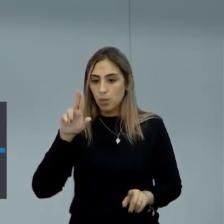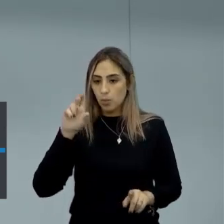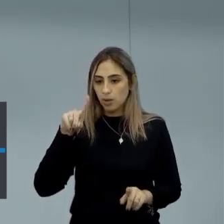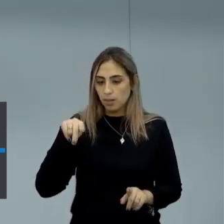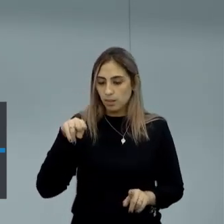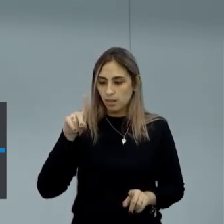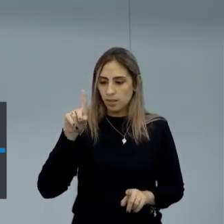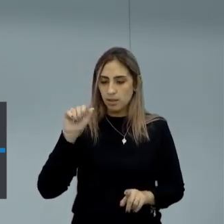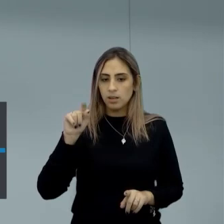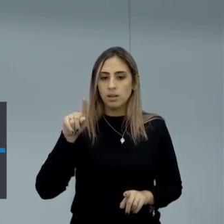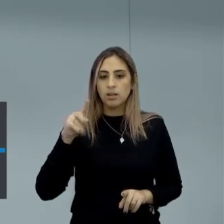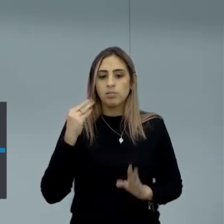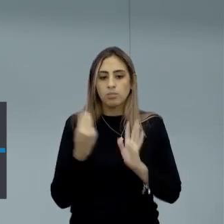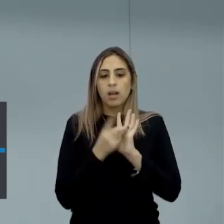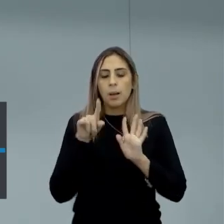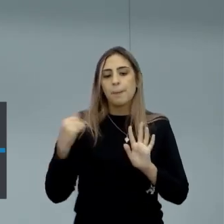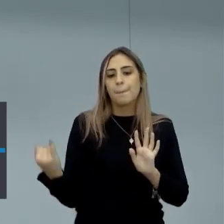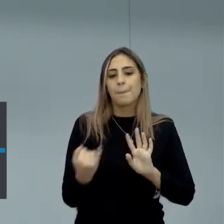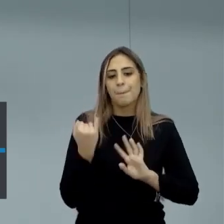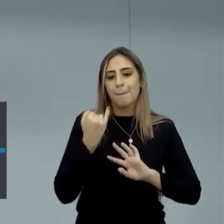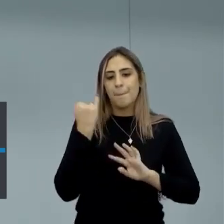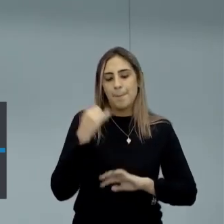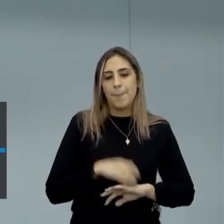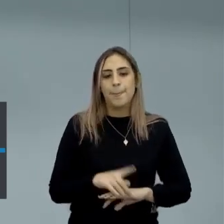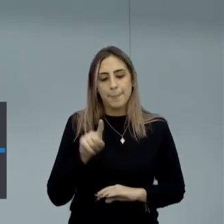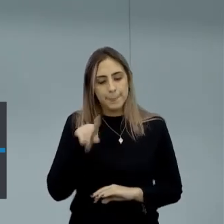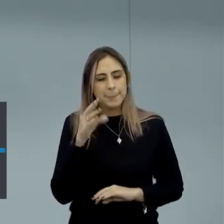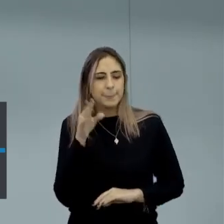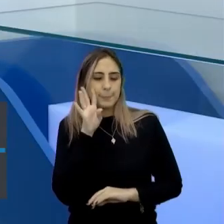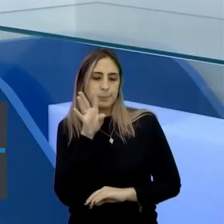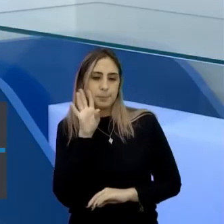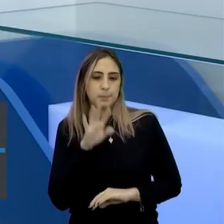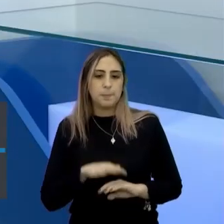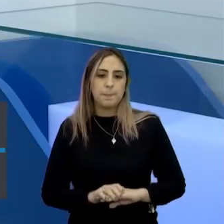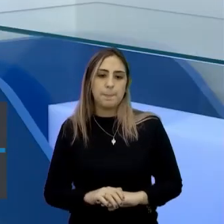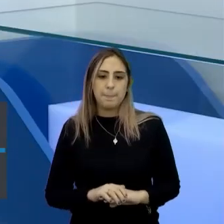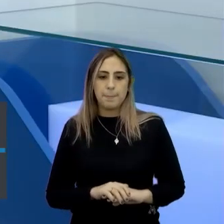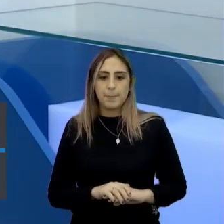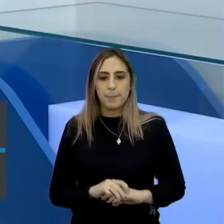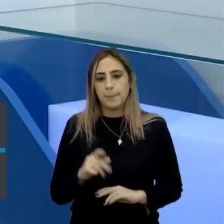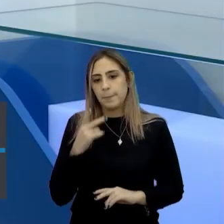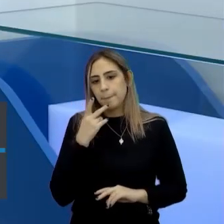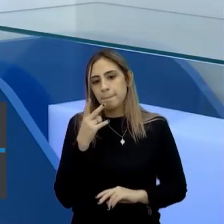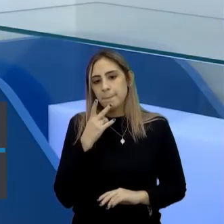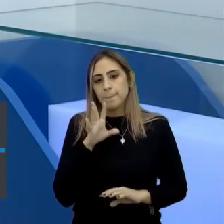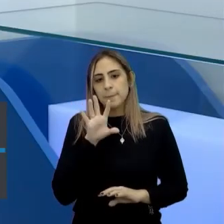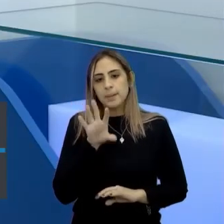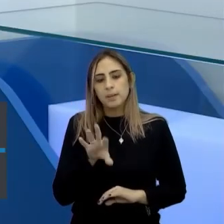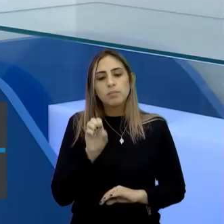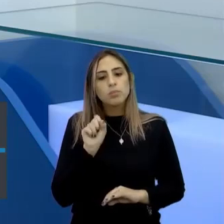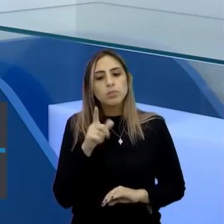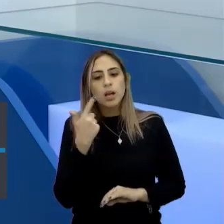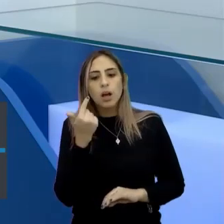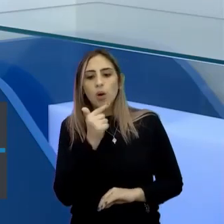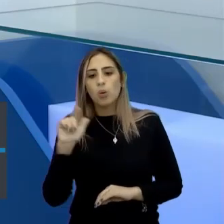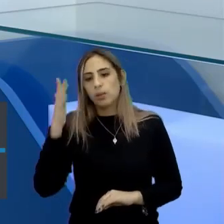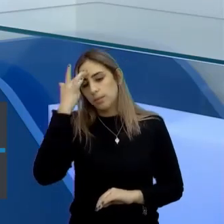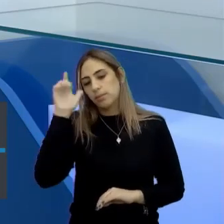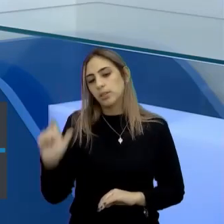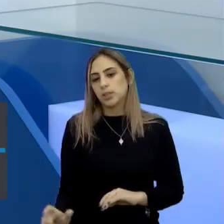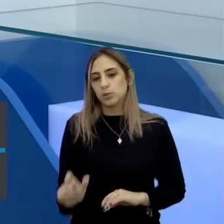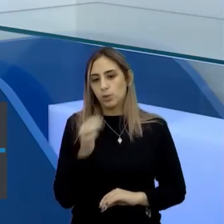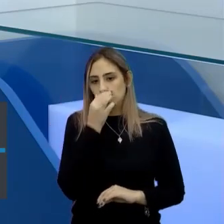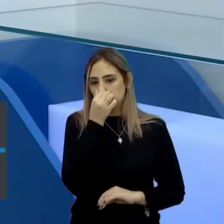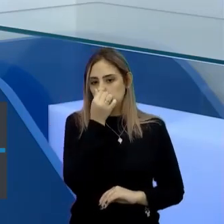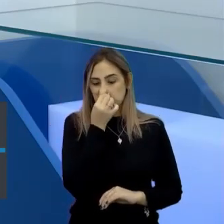colocou, que seja importante, né, o quanto isso é legal. Né? E aí acaba entrando assim em buscar no outro, né?